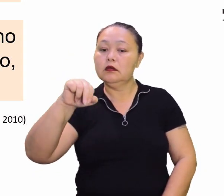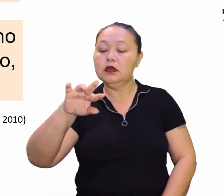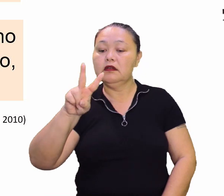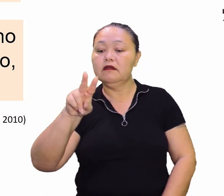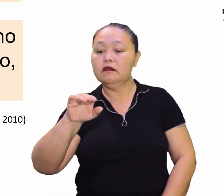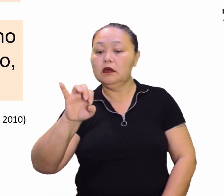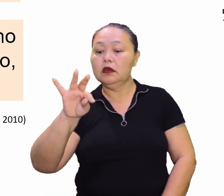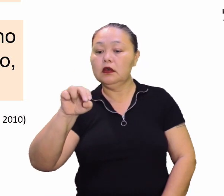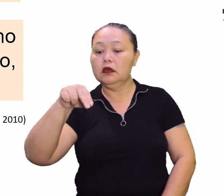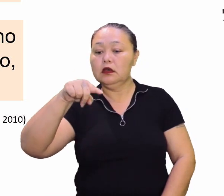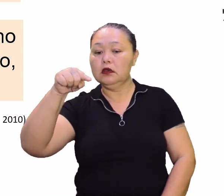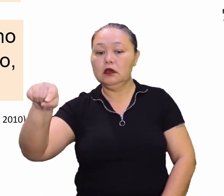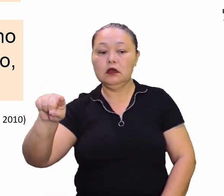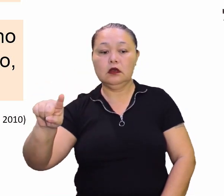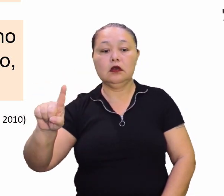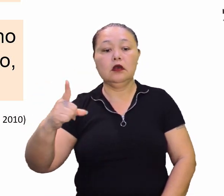setor